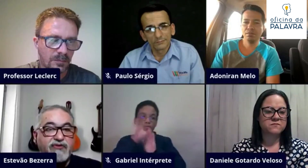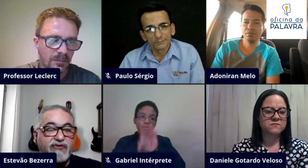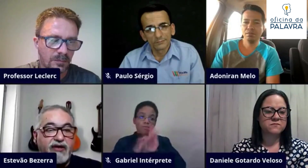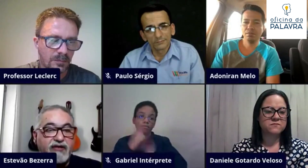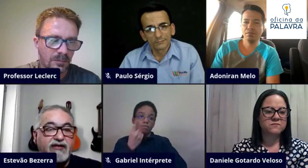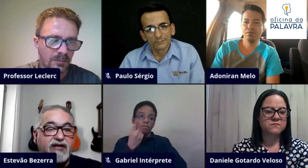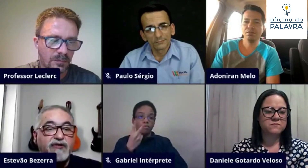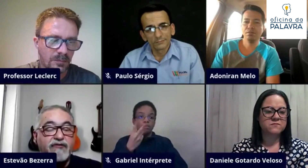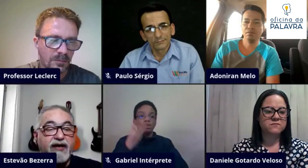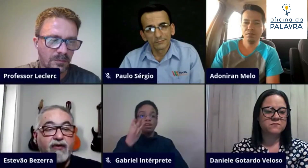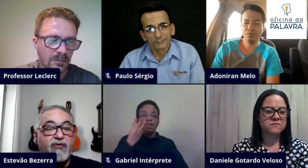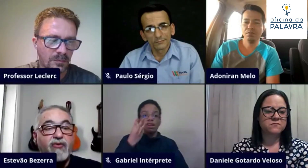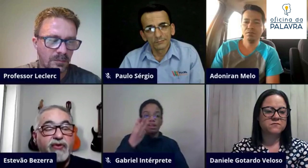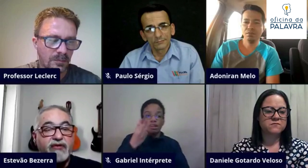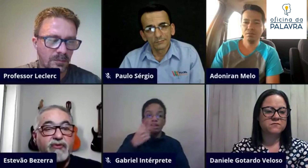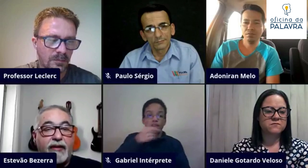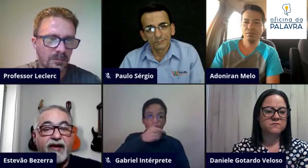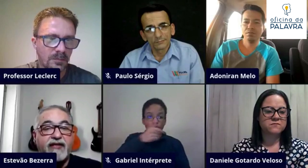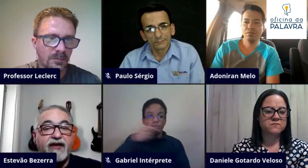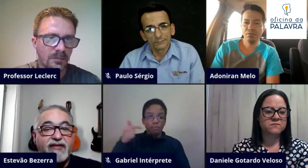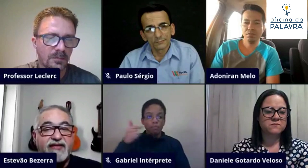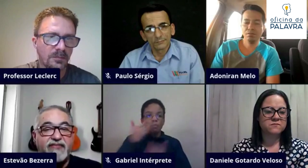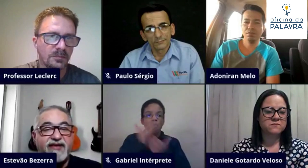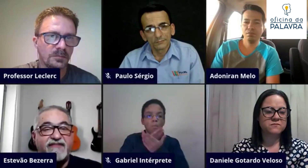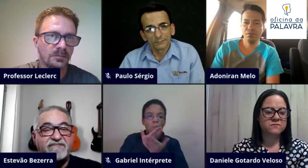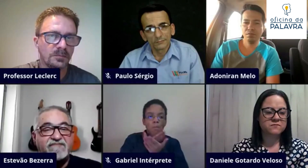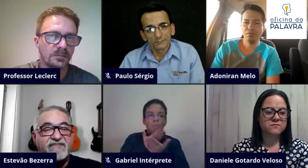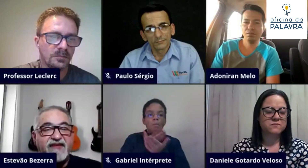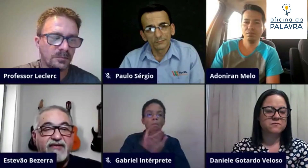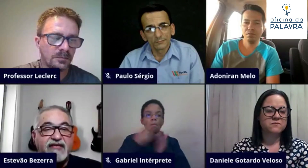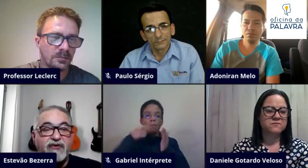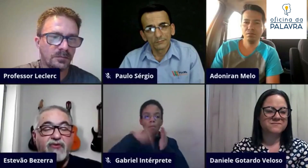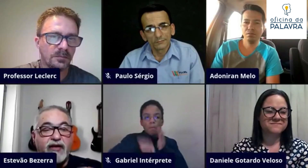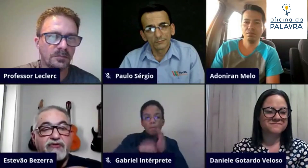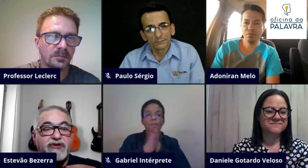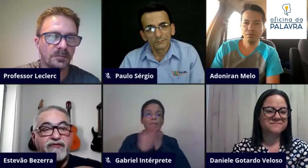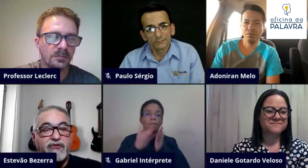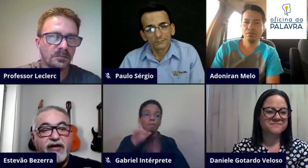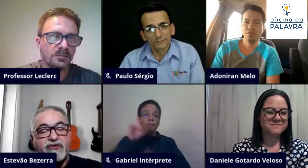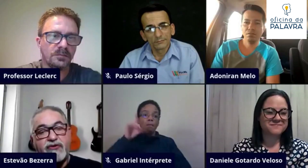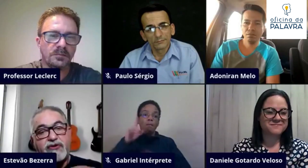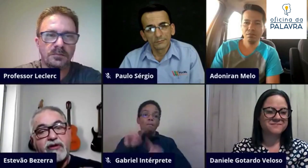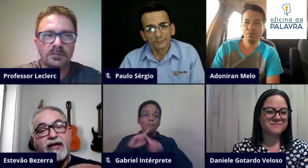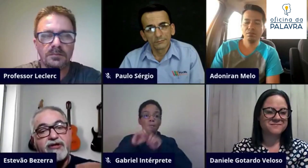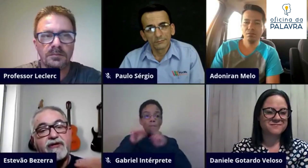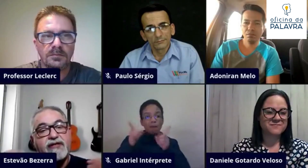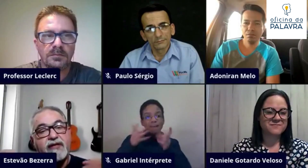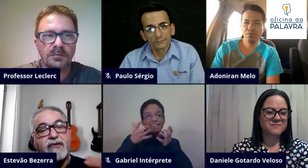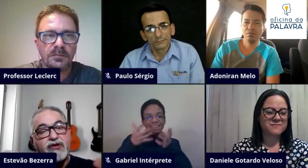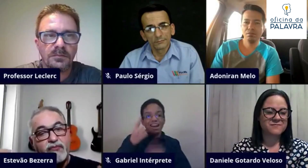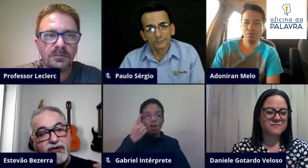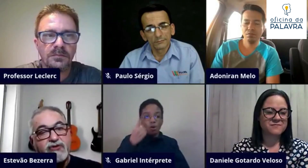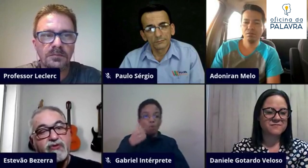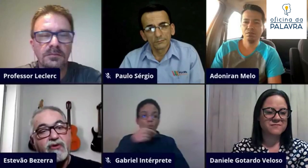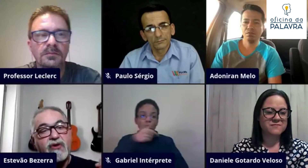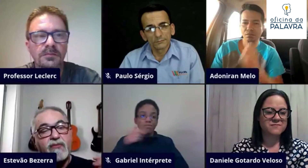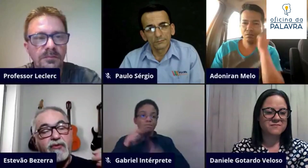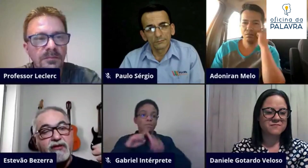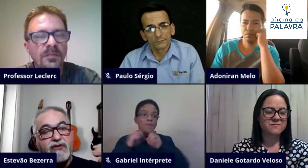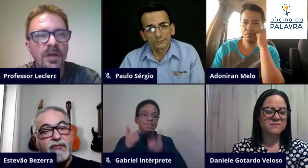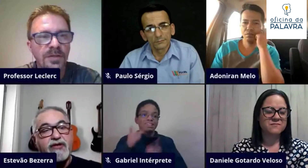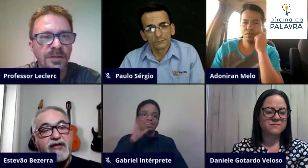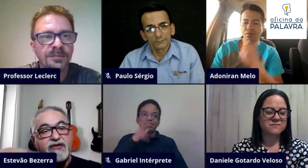esse processo exegético ficar concluído. A meta era 1 semana. Mas, então, o grau de dificuldade, quando eu digo engateando, é exatamente por